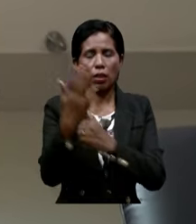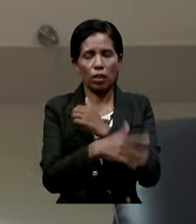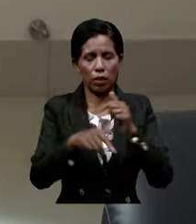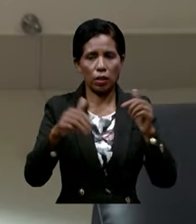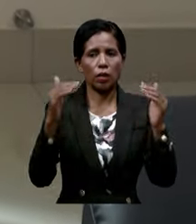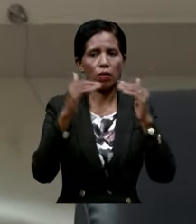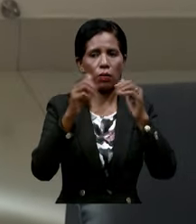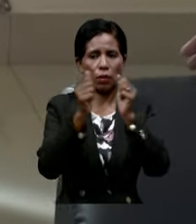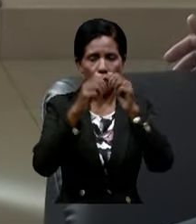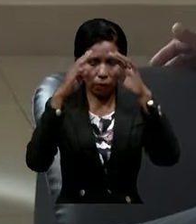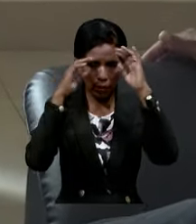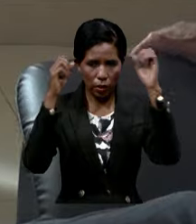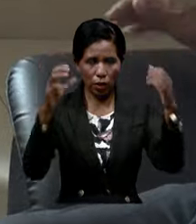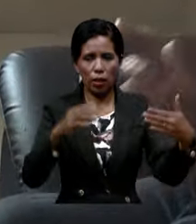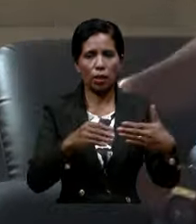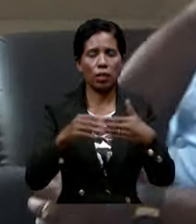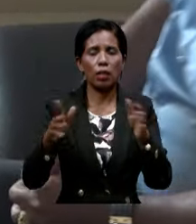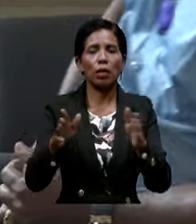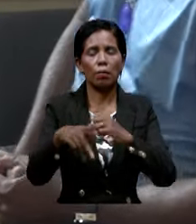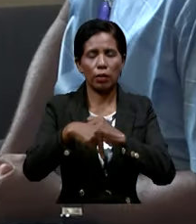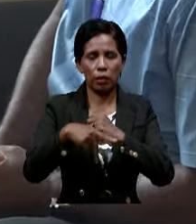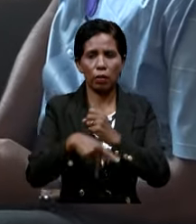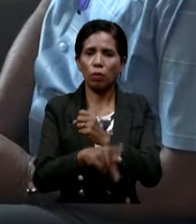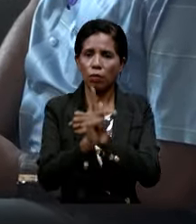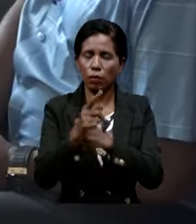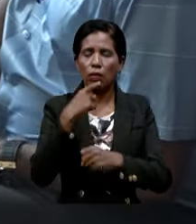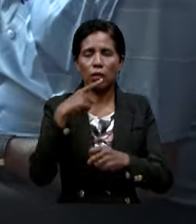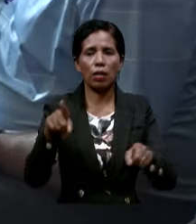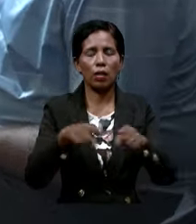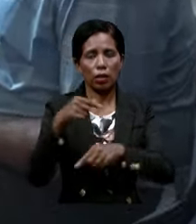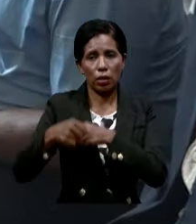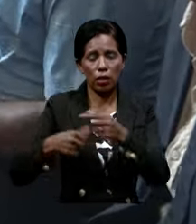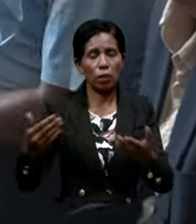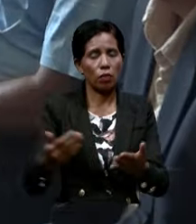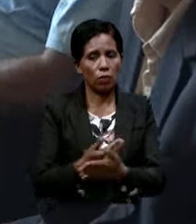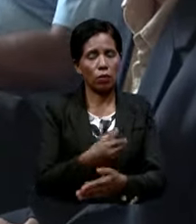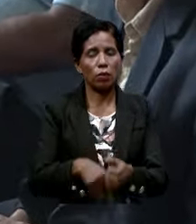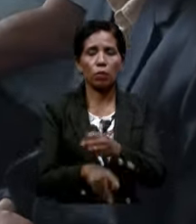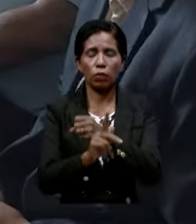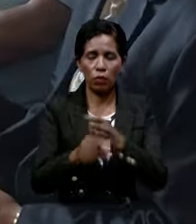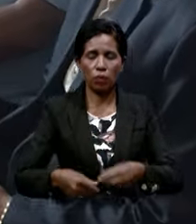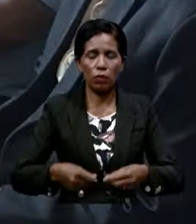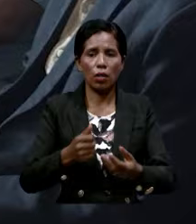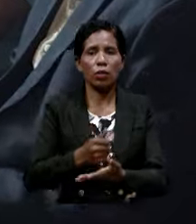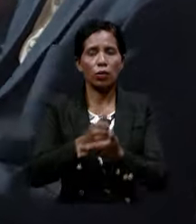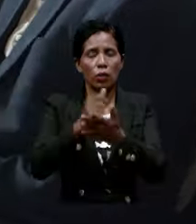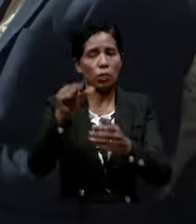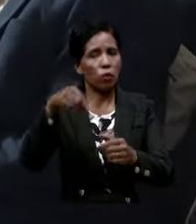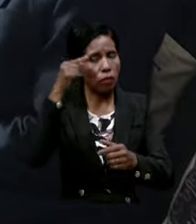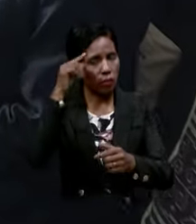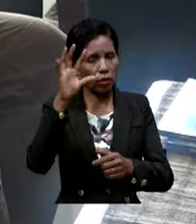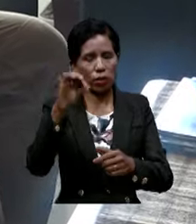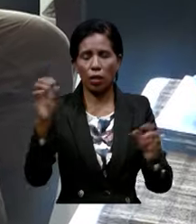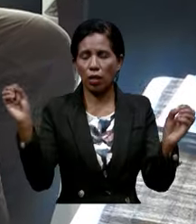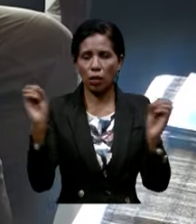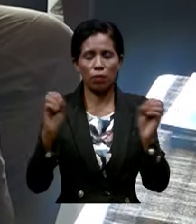encontro o presidente da República, líder máximo do partido Kuntu Ne Hateten, no dar geração Fon, Kuntu se foi apoio máximo ao governo da CIA, não lá corre